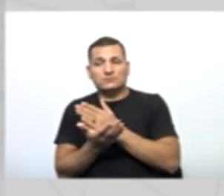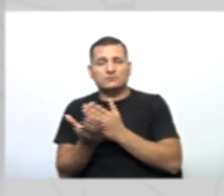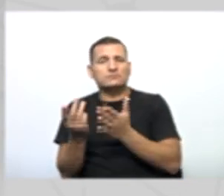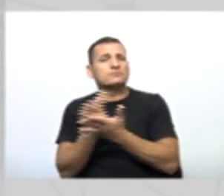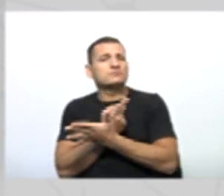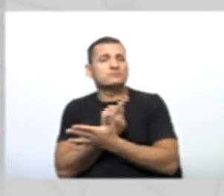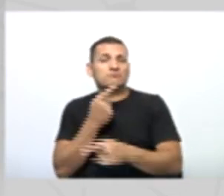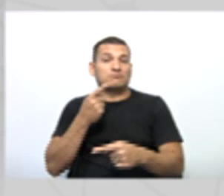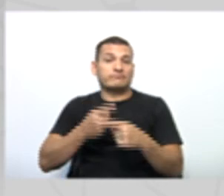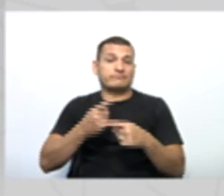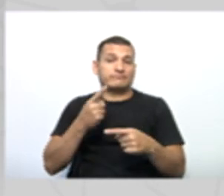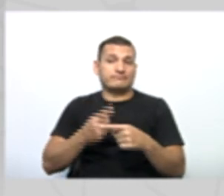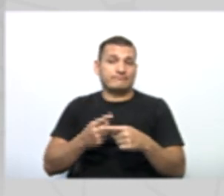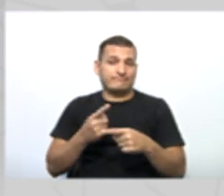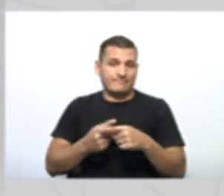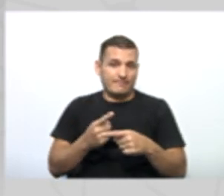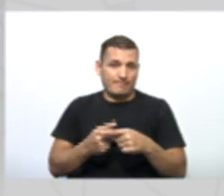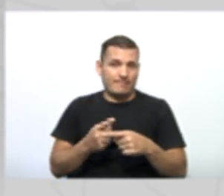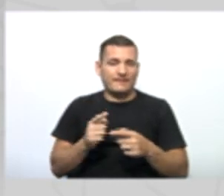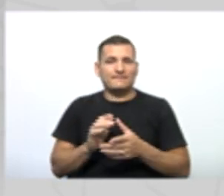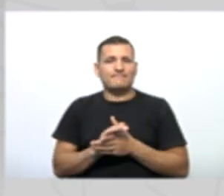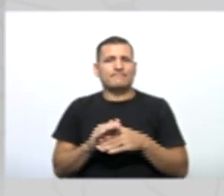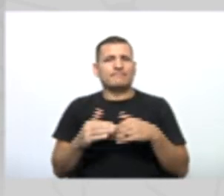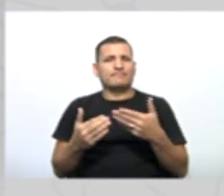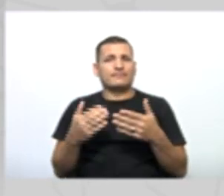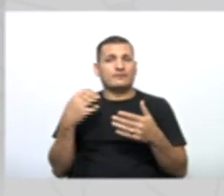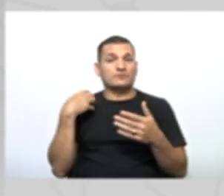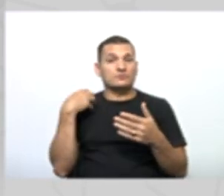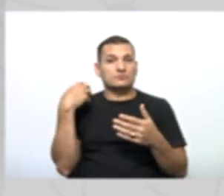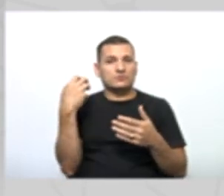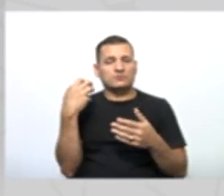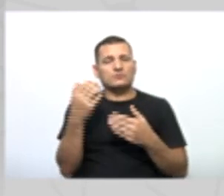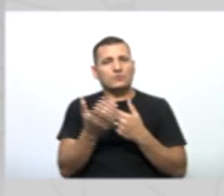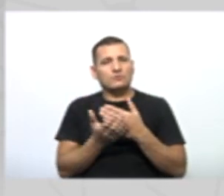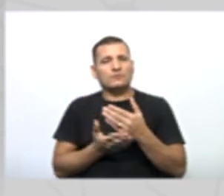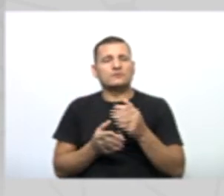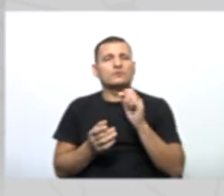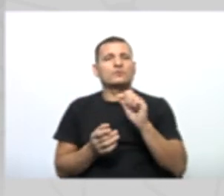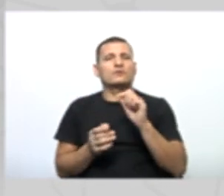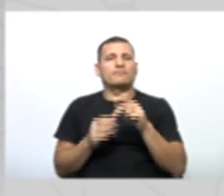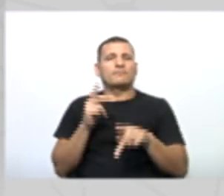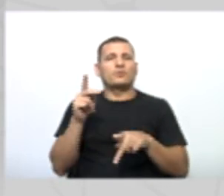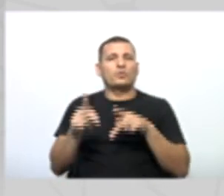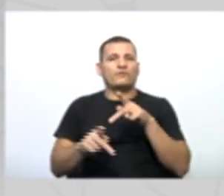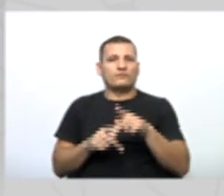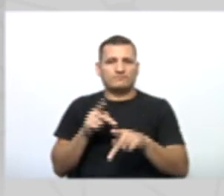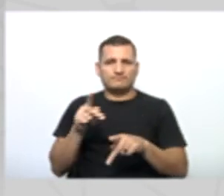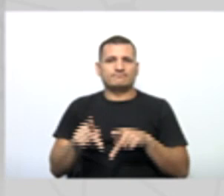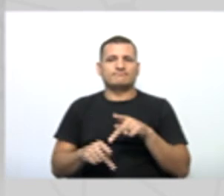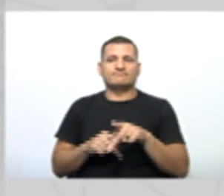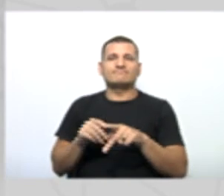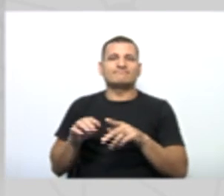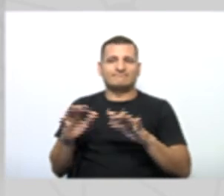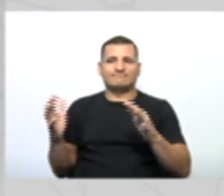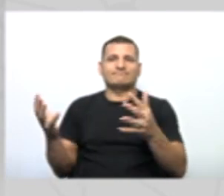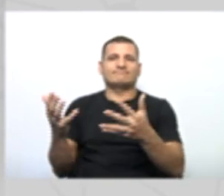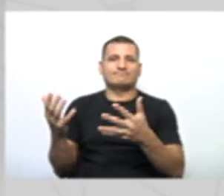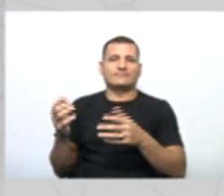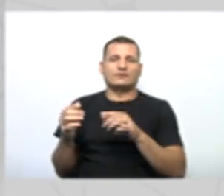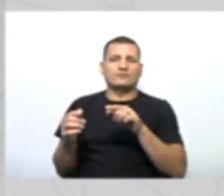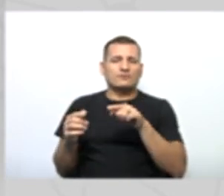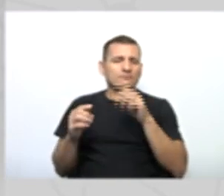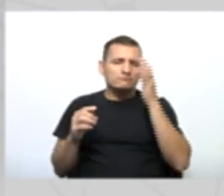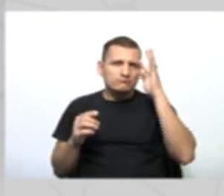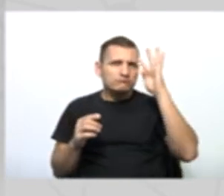consideradas erradas? Então, Sócrates vai começar a fazer a população de Atenas refletir sobre essas questões e não